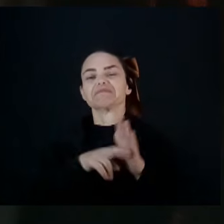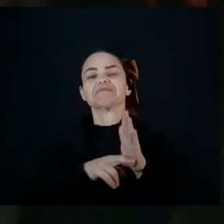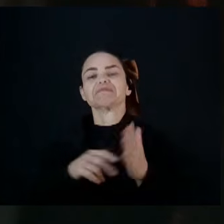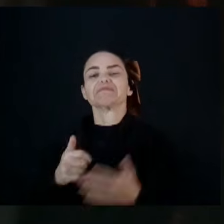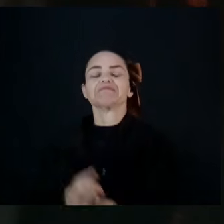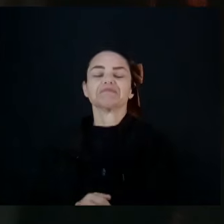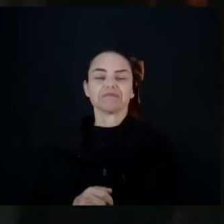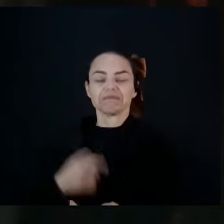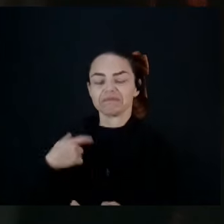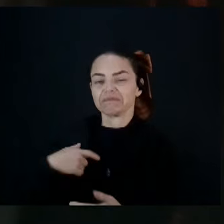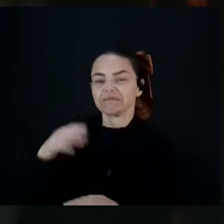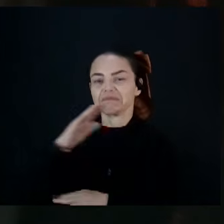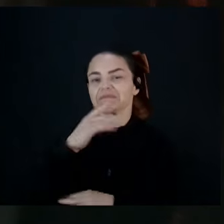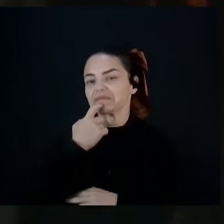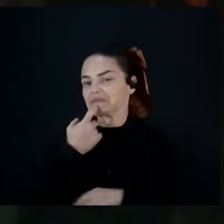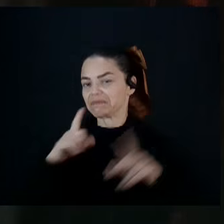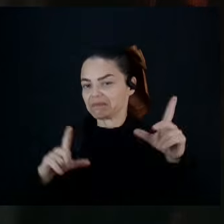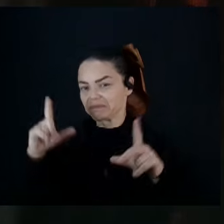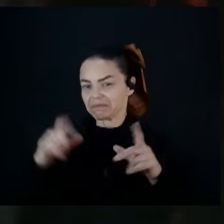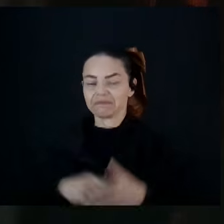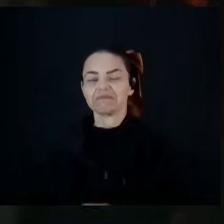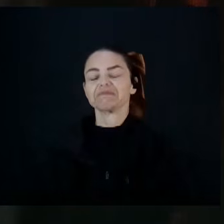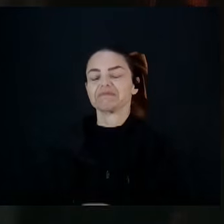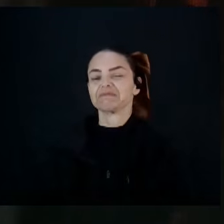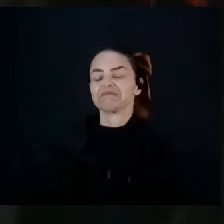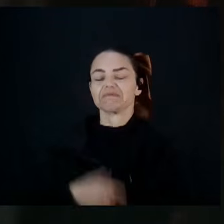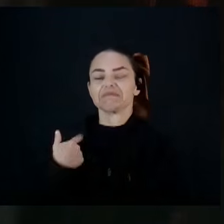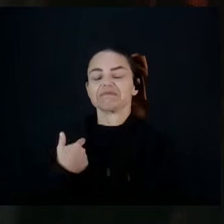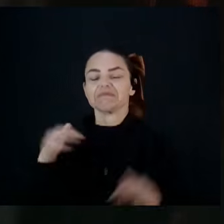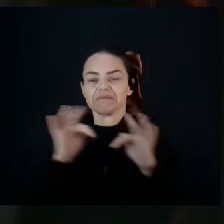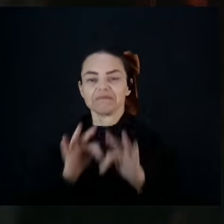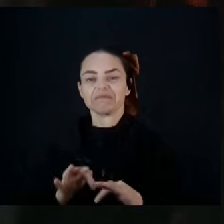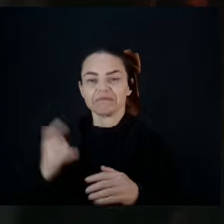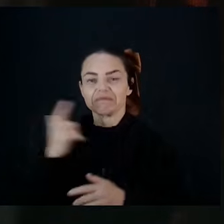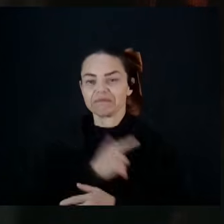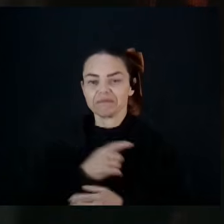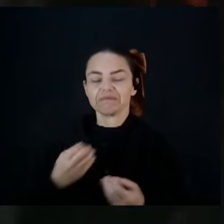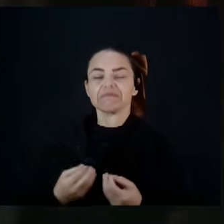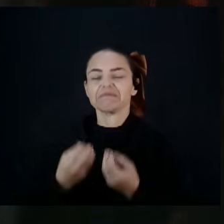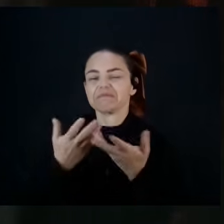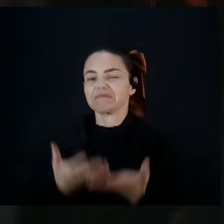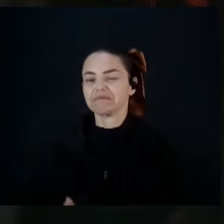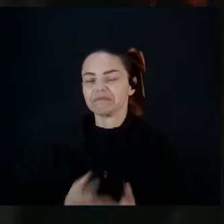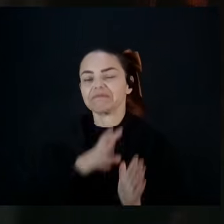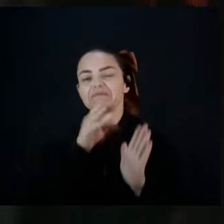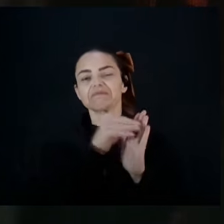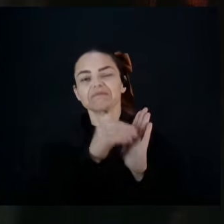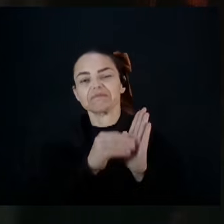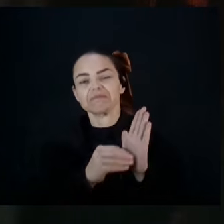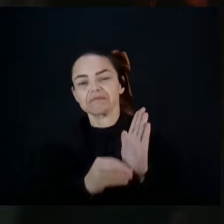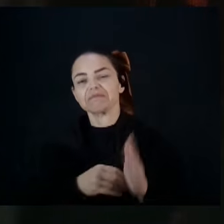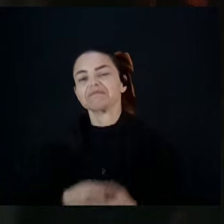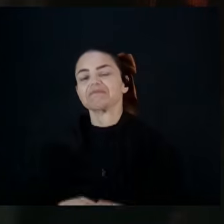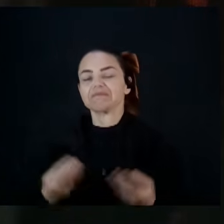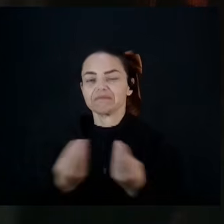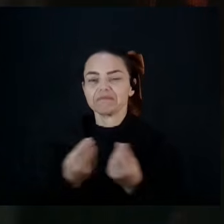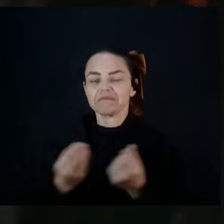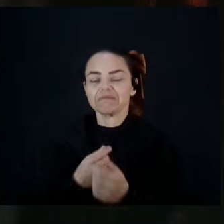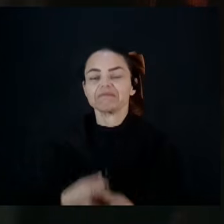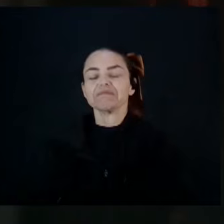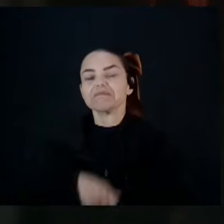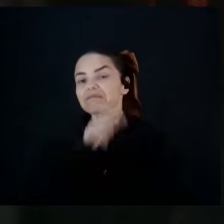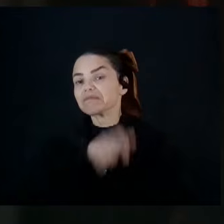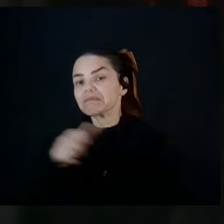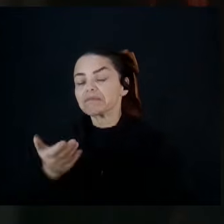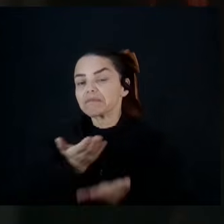TV Câmara Campinas. A gente fica muito feliz que a gente consegue entregar um conteúdo de qualidade, um conteúdo que vem de pessoas que estudaram